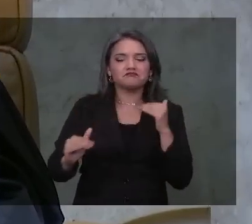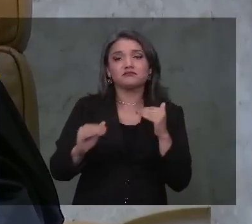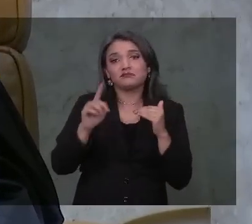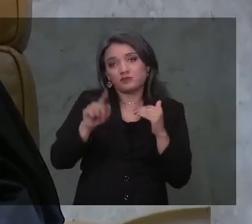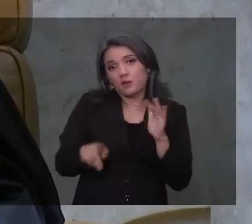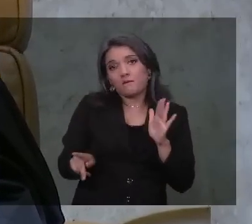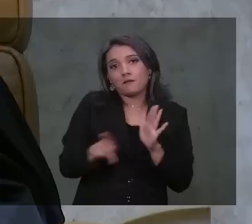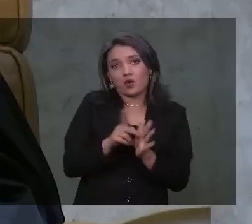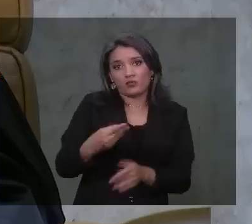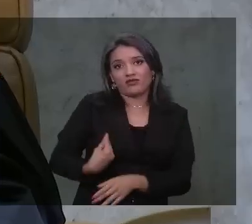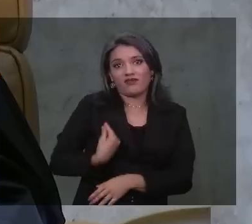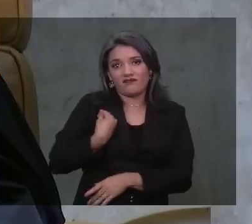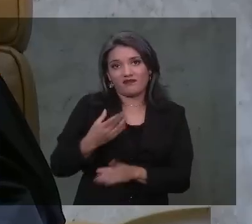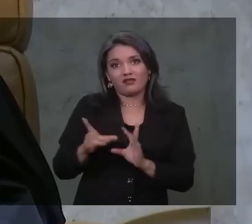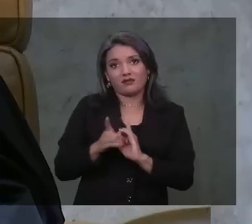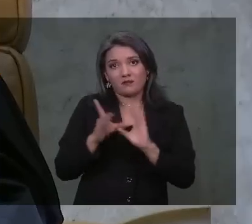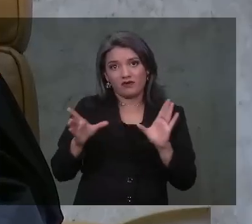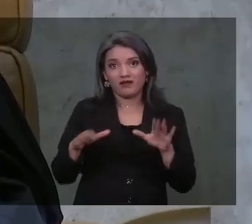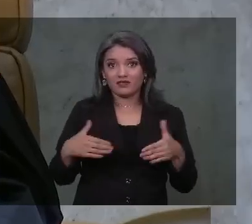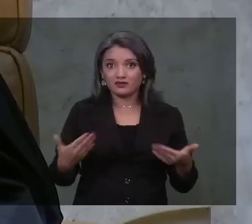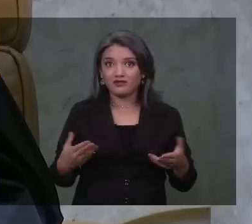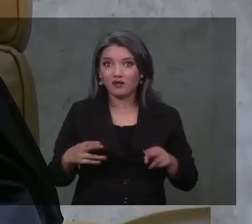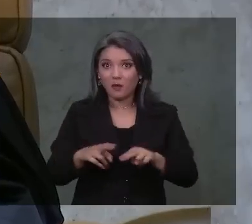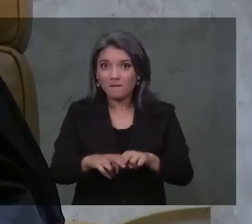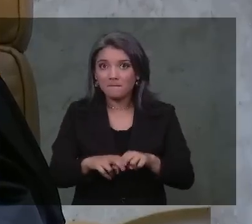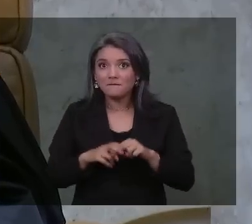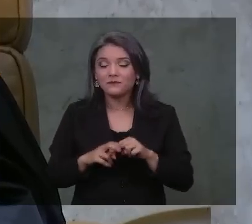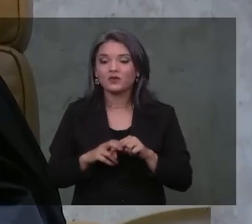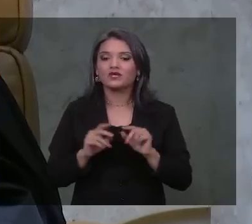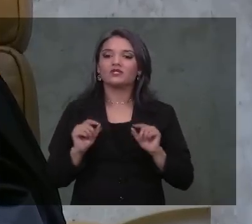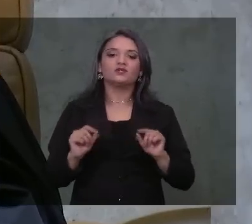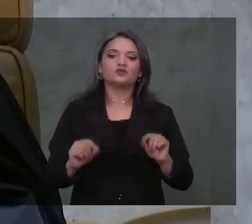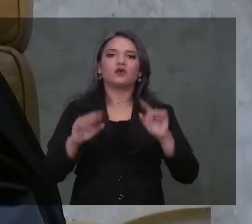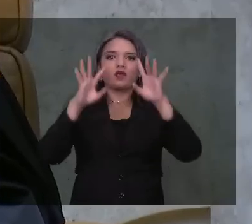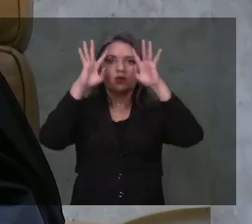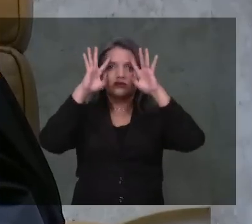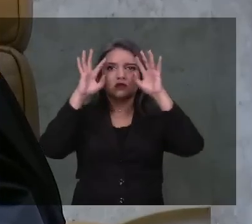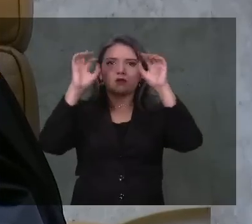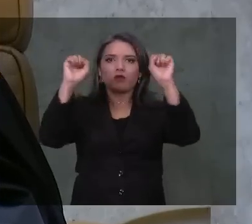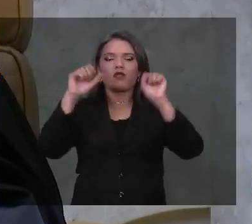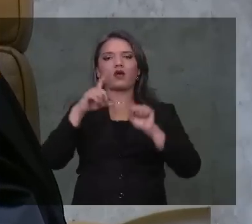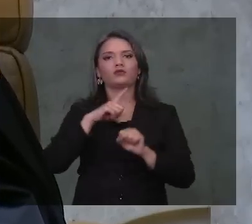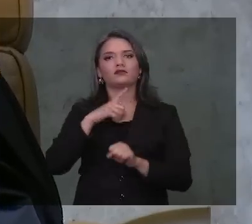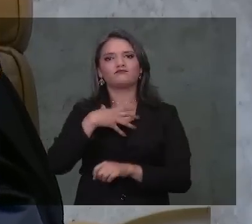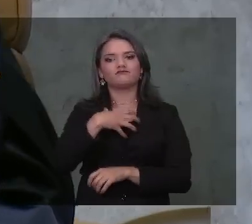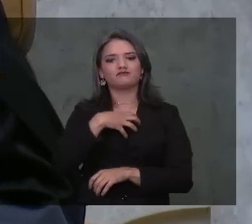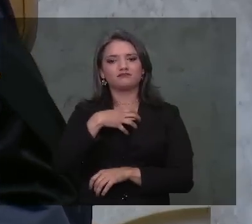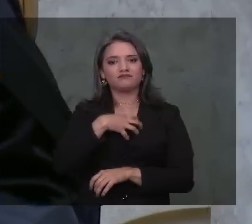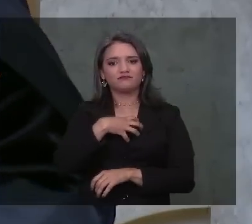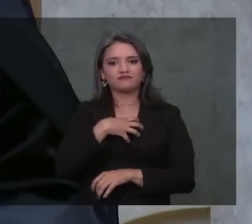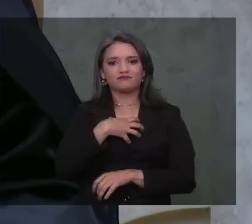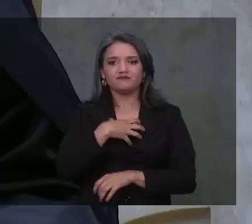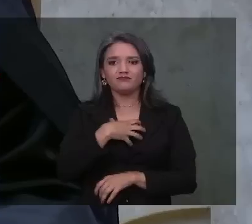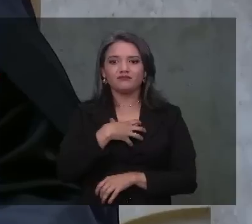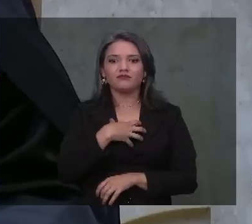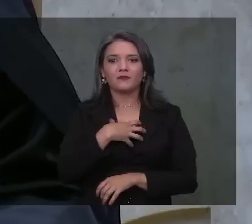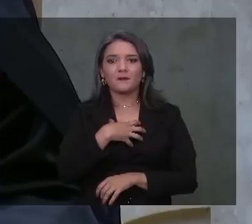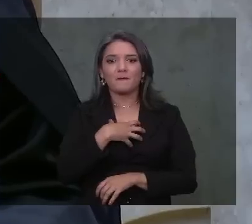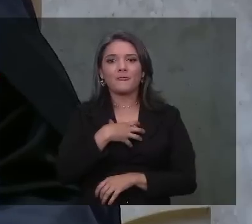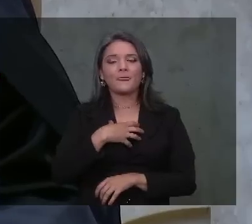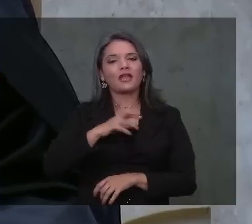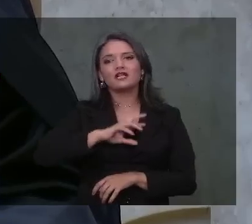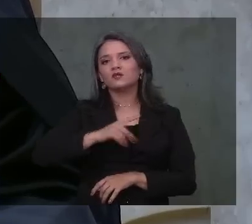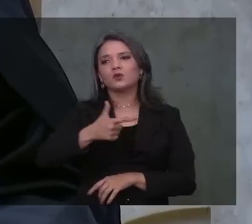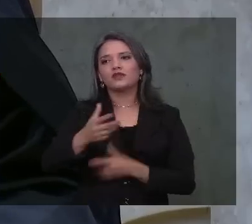vida democrática. Por isso mesmo, a virtude de um tribunal jamais poderá ser medida em pesquisa